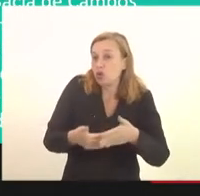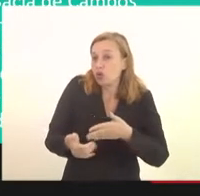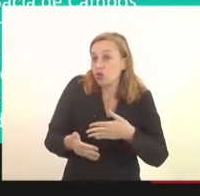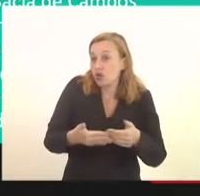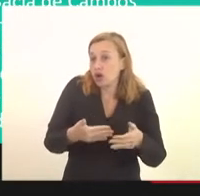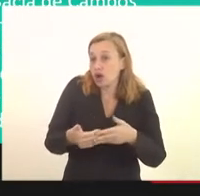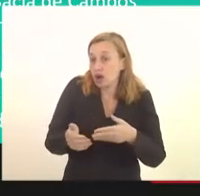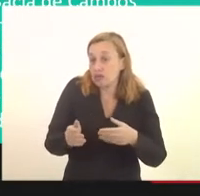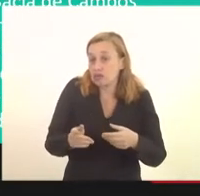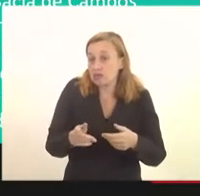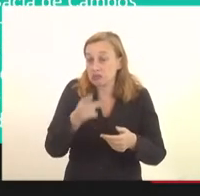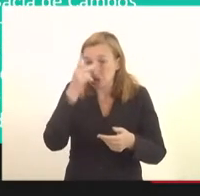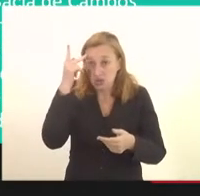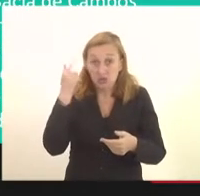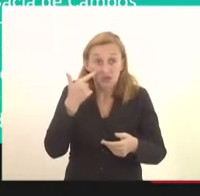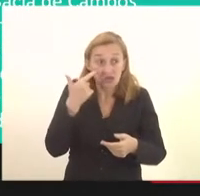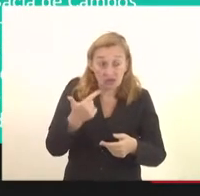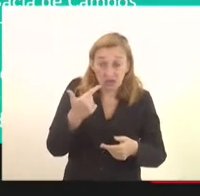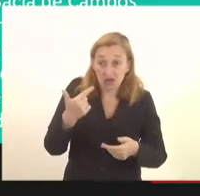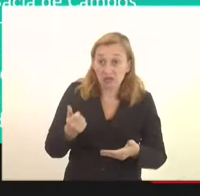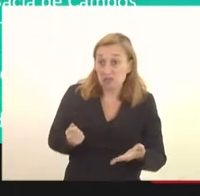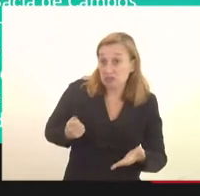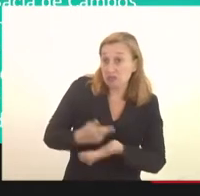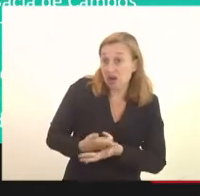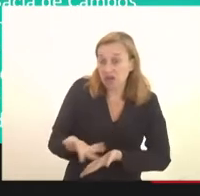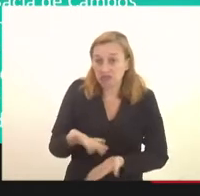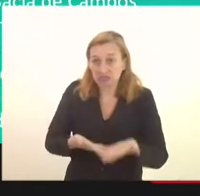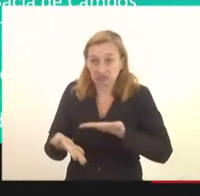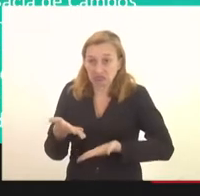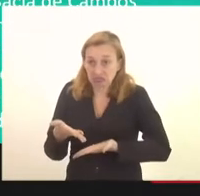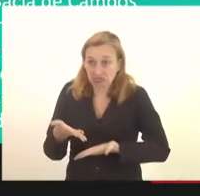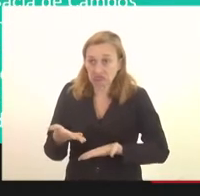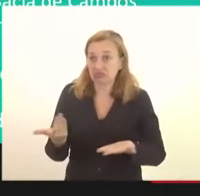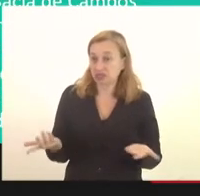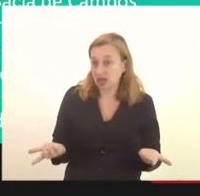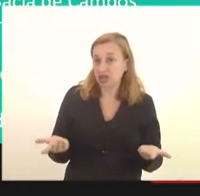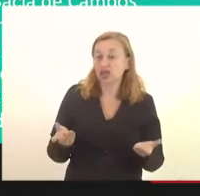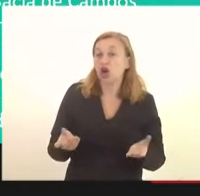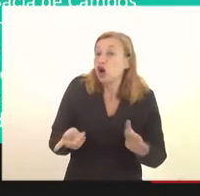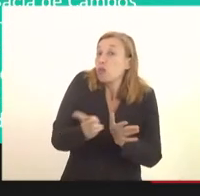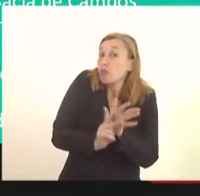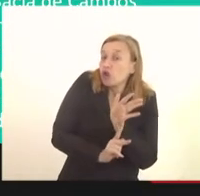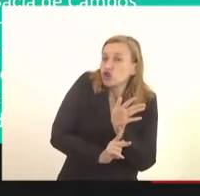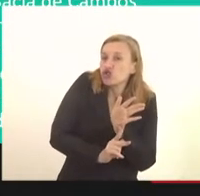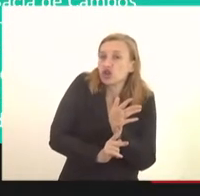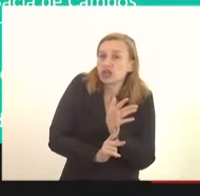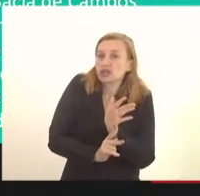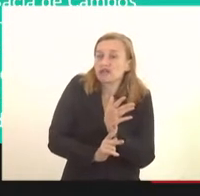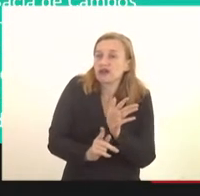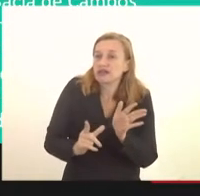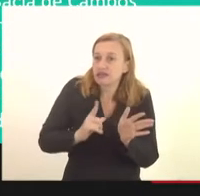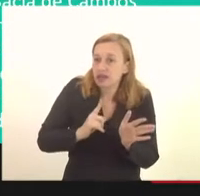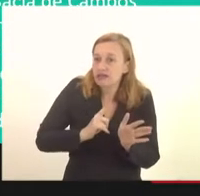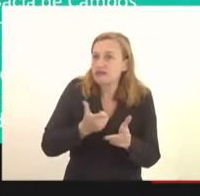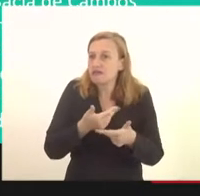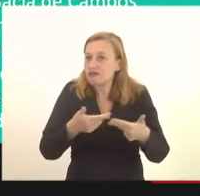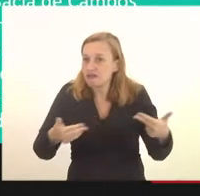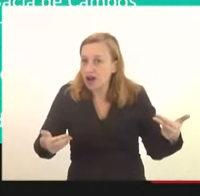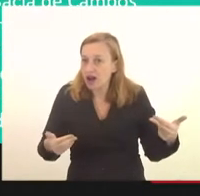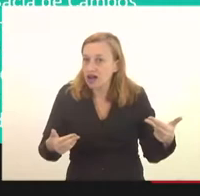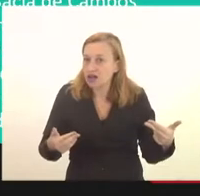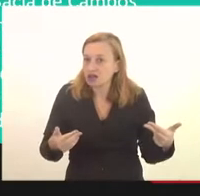vier a produzir, irá pagar a participação especial, então, projetos que vão gerar muita receita para o